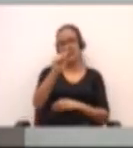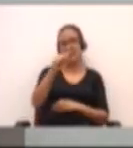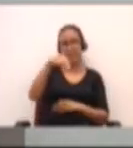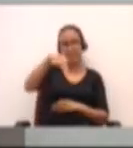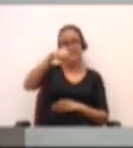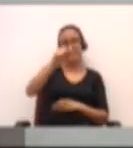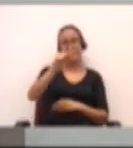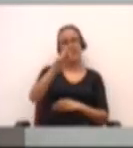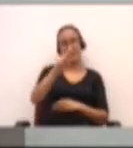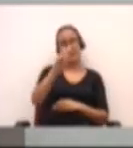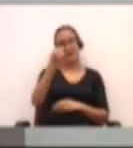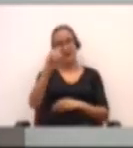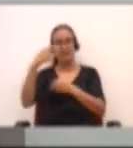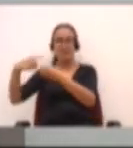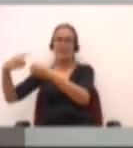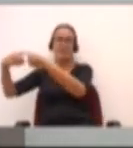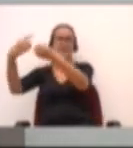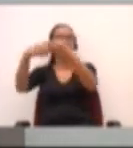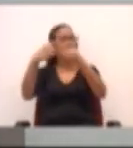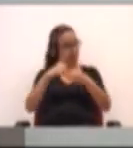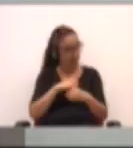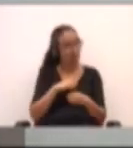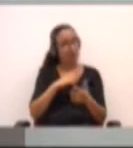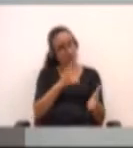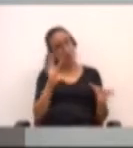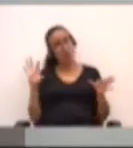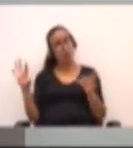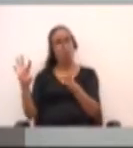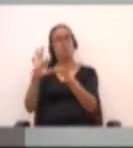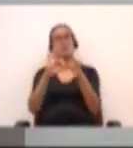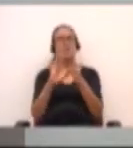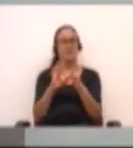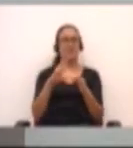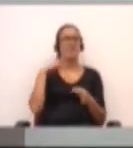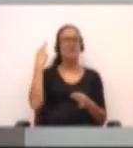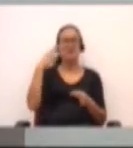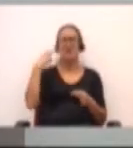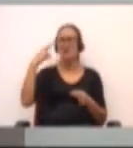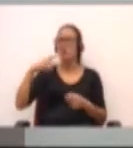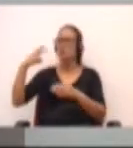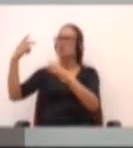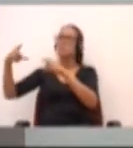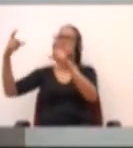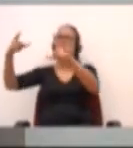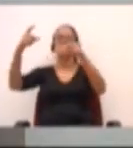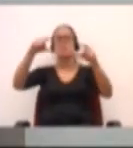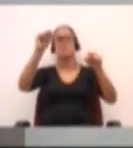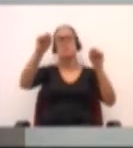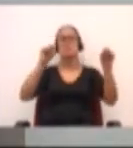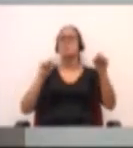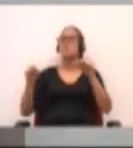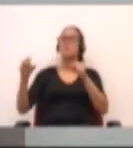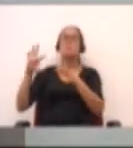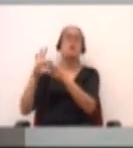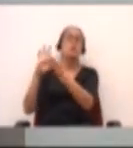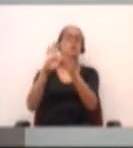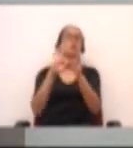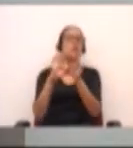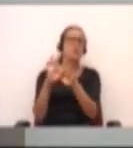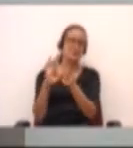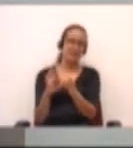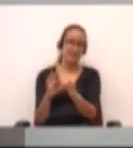os representantes dessa casa e com a população, de nós estarmos se unindo. Nós sabemos que não é uma coisa para amanhã, não é uma